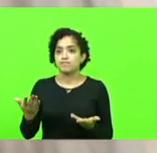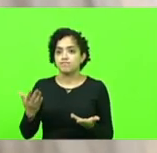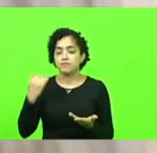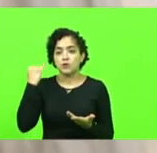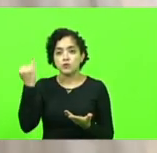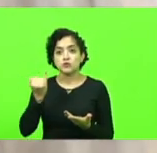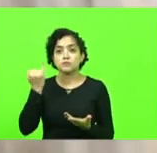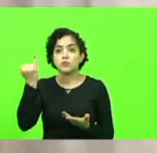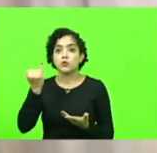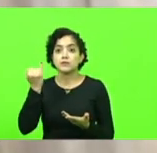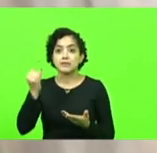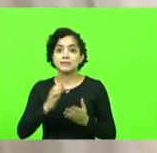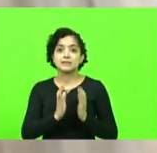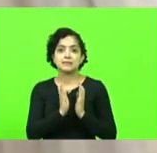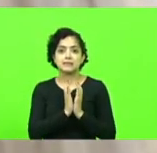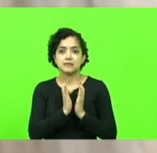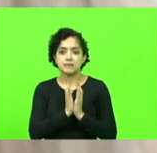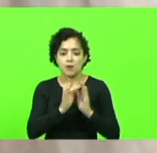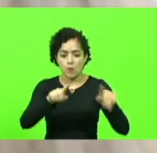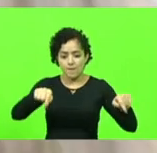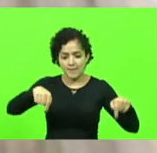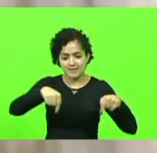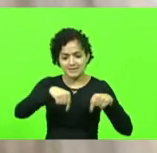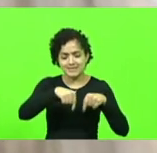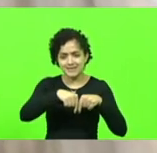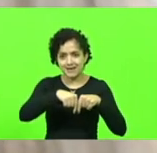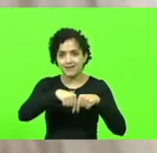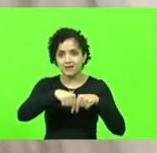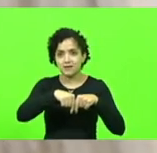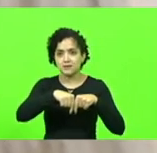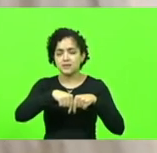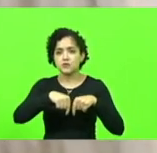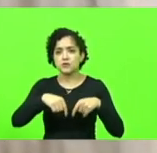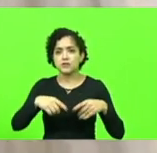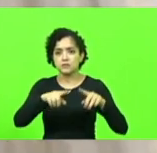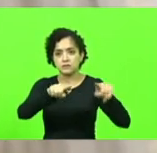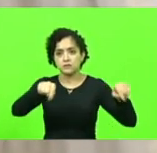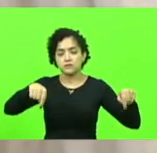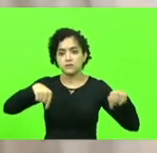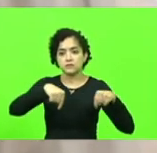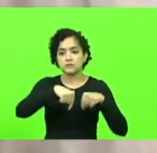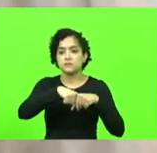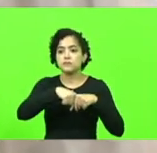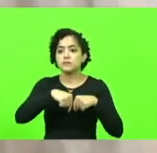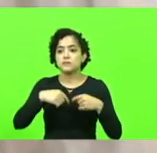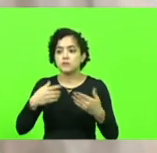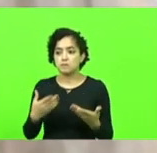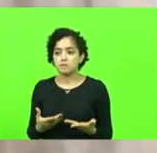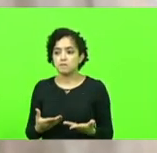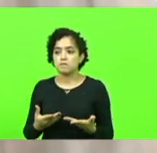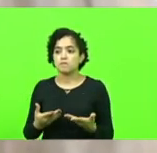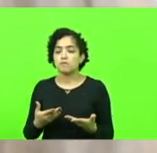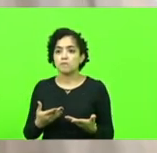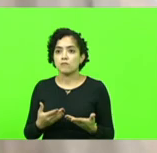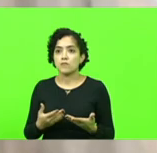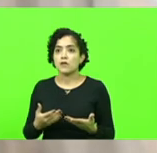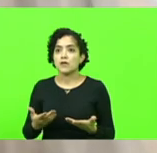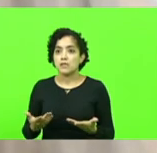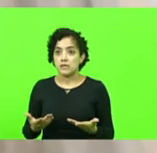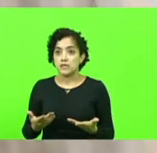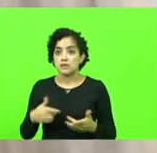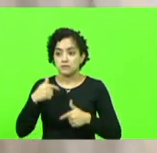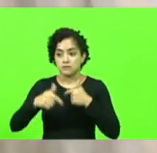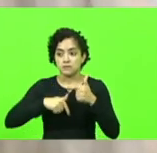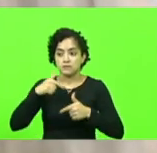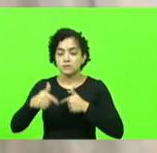é uma sala de integração sensorial. É imprescindível para trabalhar com